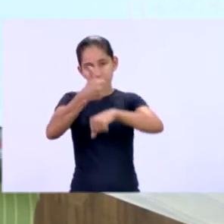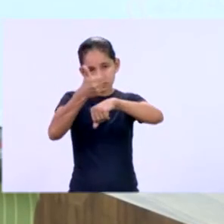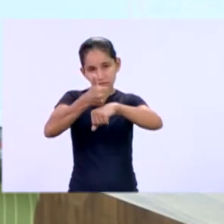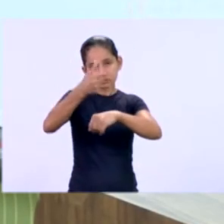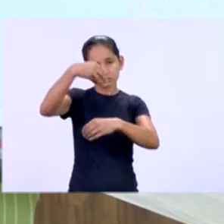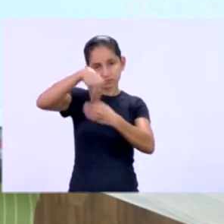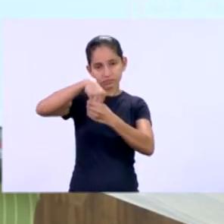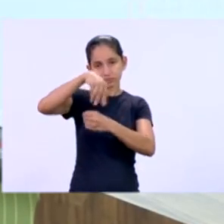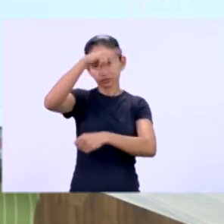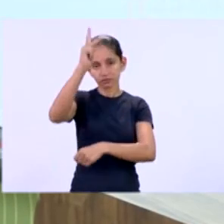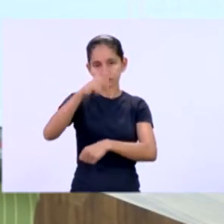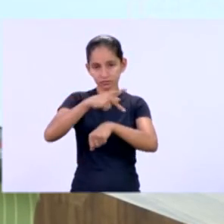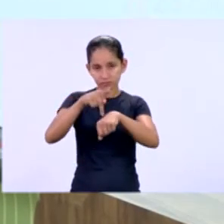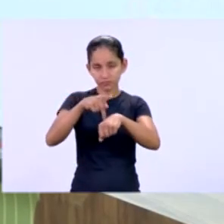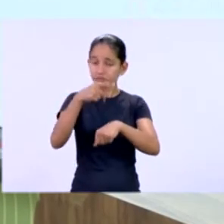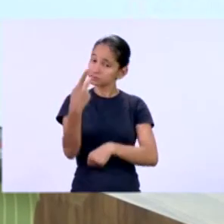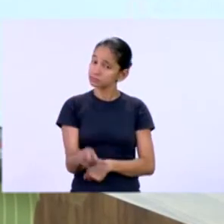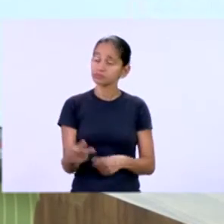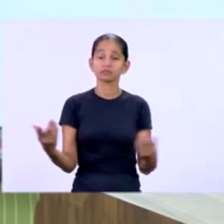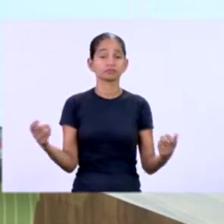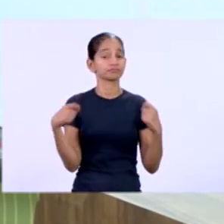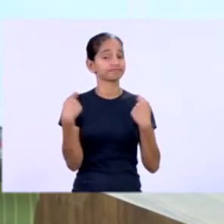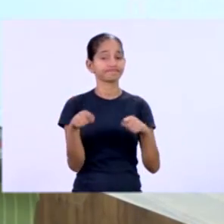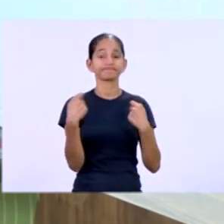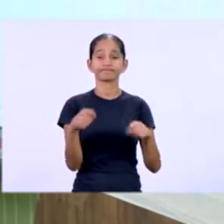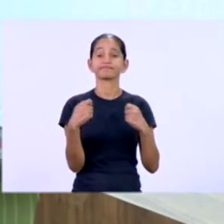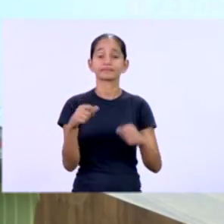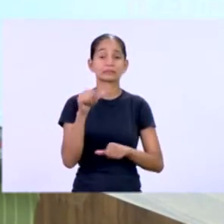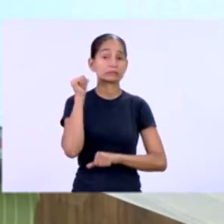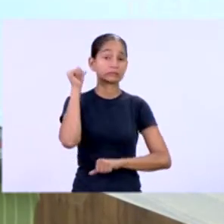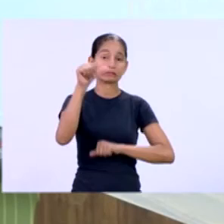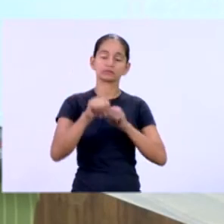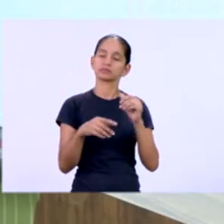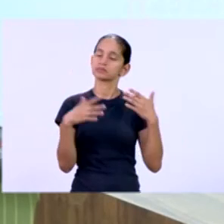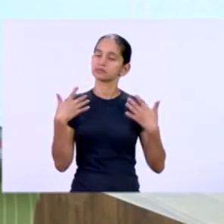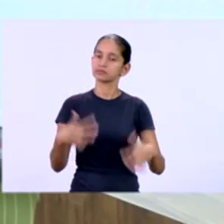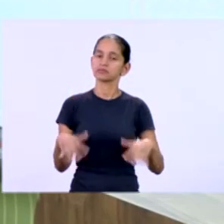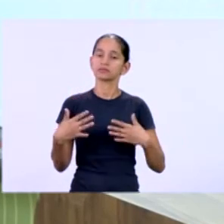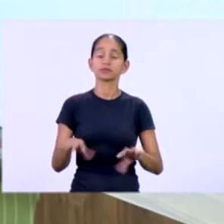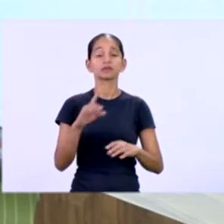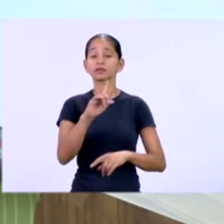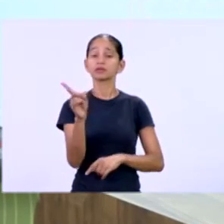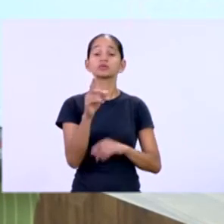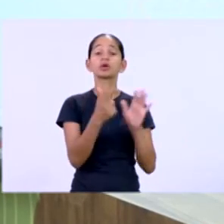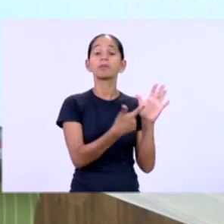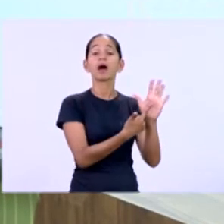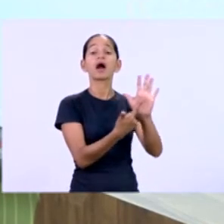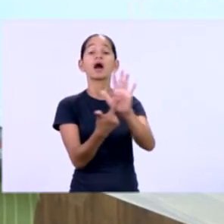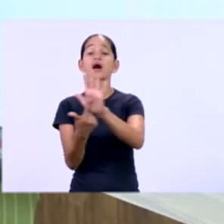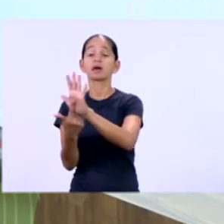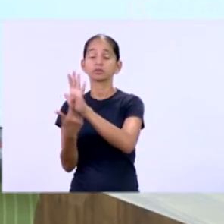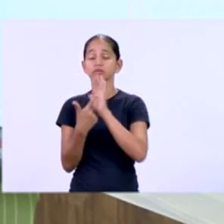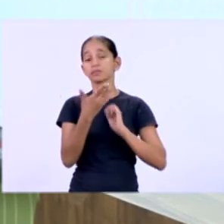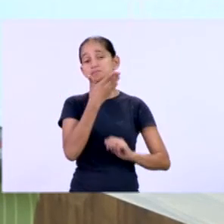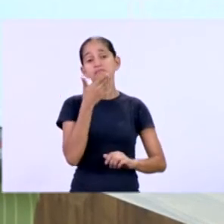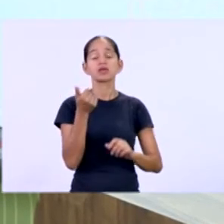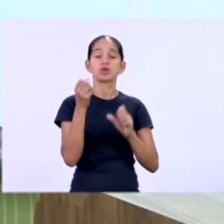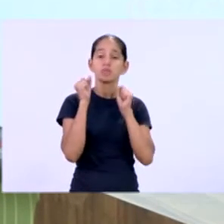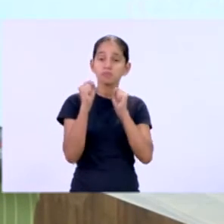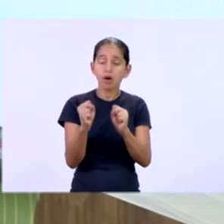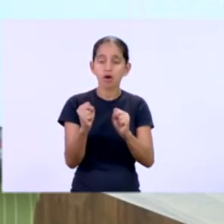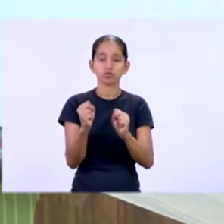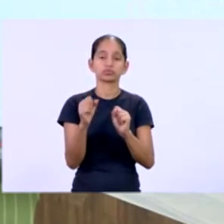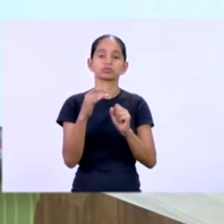país, a carga tributária não é baixa e a gente não está aqui para mudar essa carga tributária, a gente está aqui para mostrar o que tem e o que a gente pode fazer de